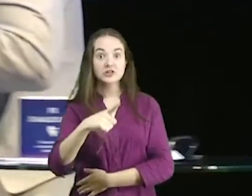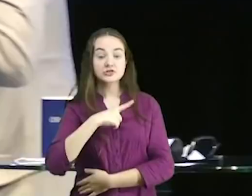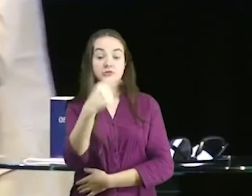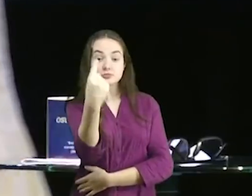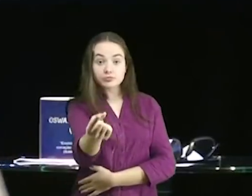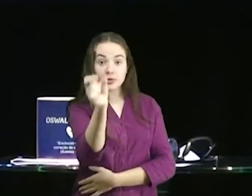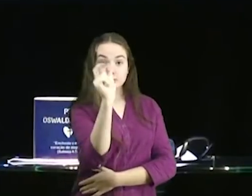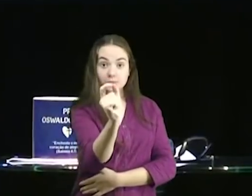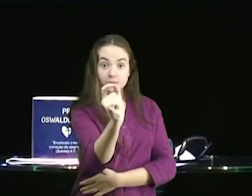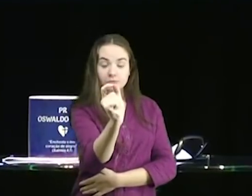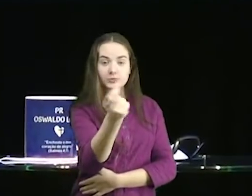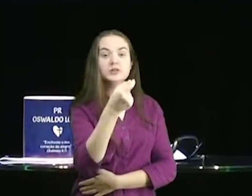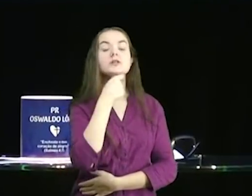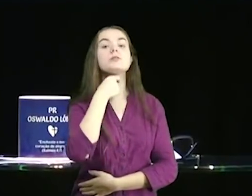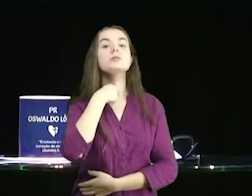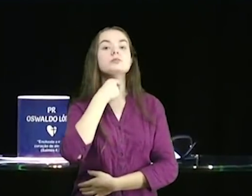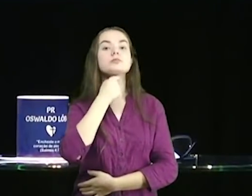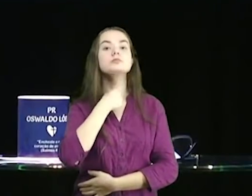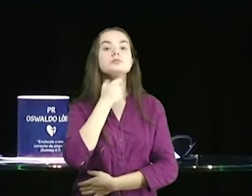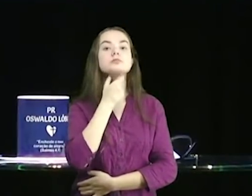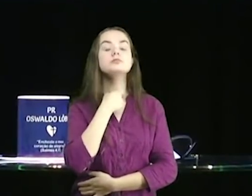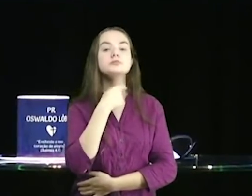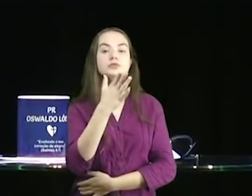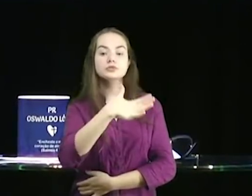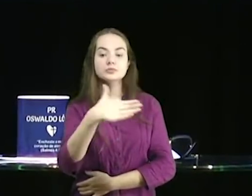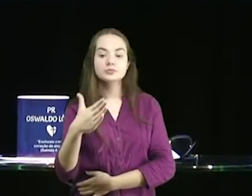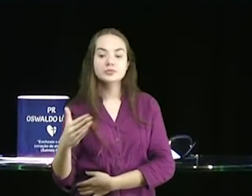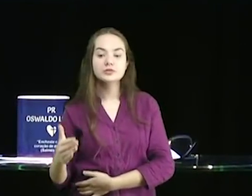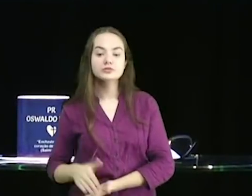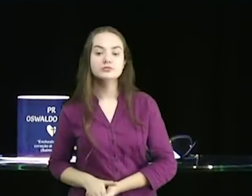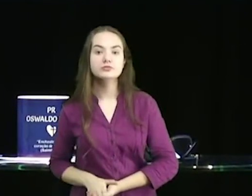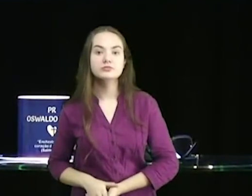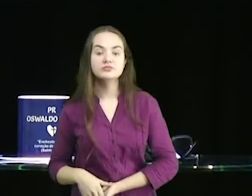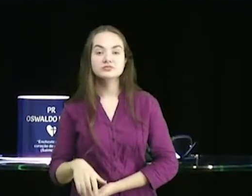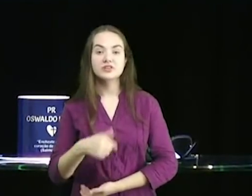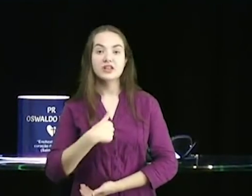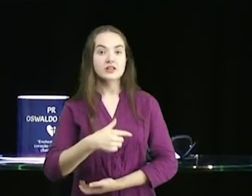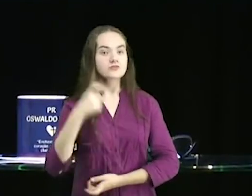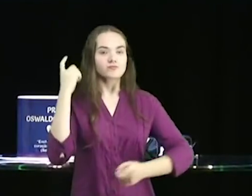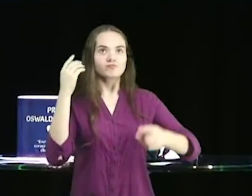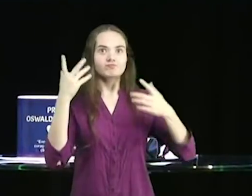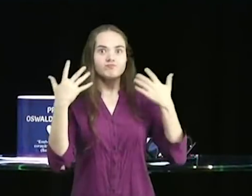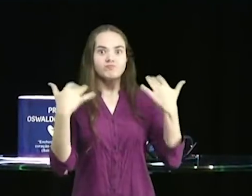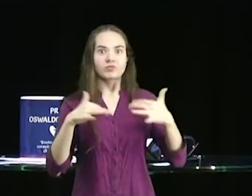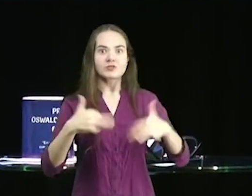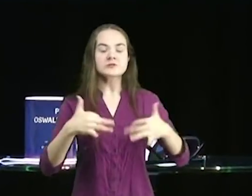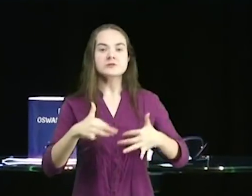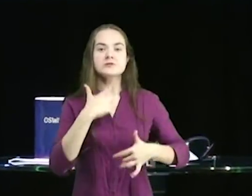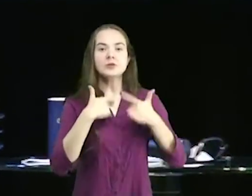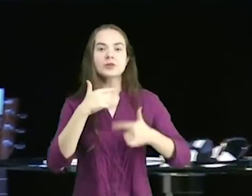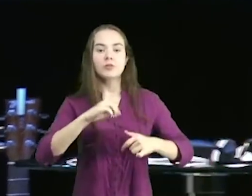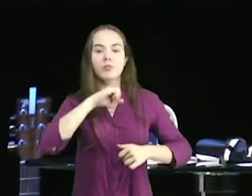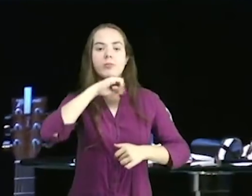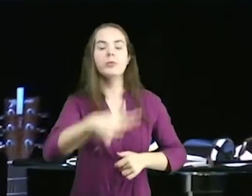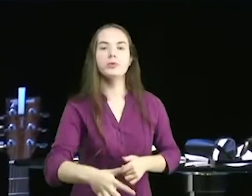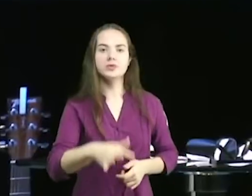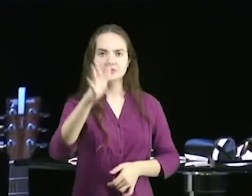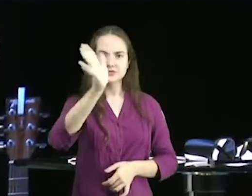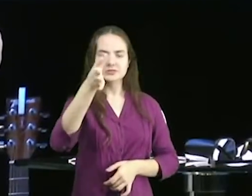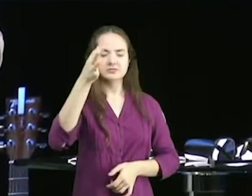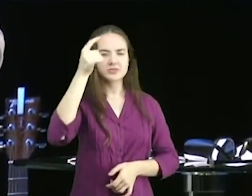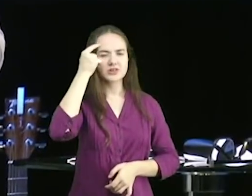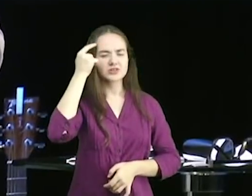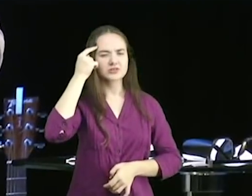moeda engasgada na goela. Aquele peixe estava doido para vomitar aquela moeda. Você imagina um peixe ter comido uma